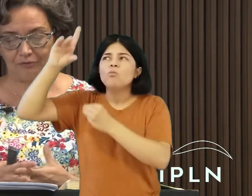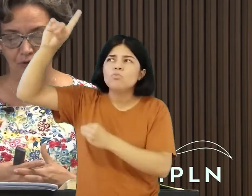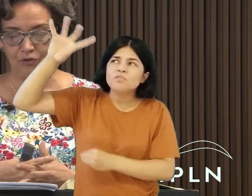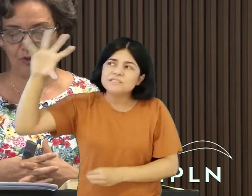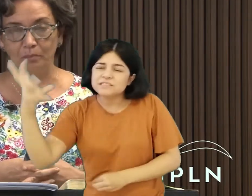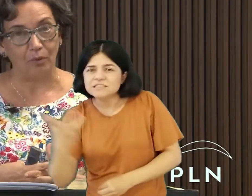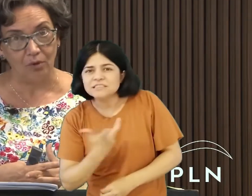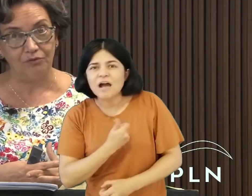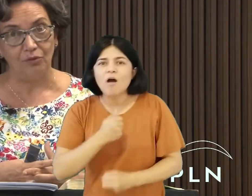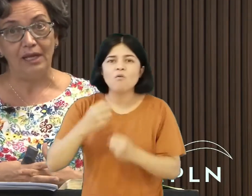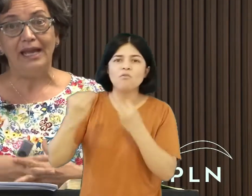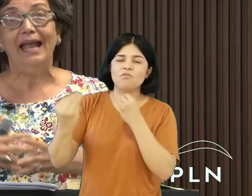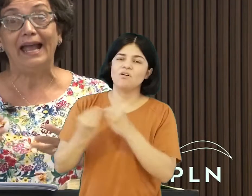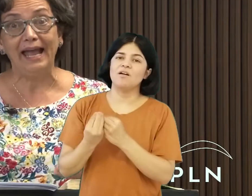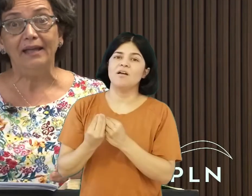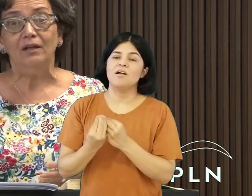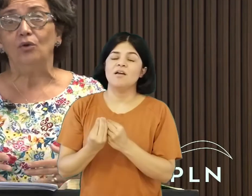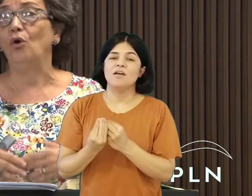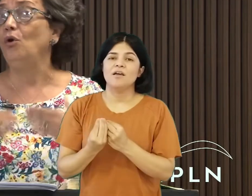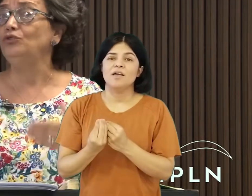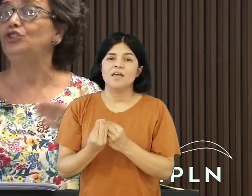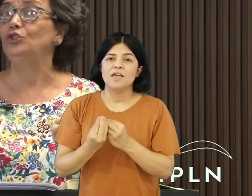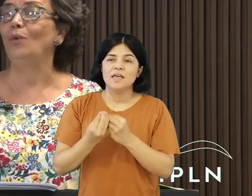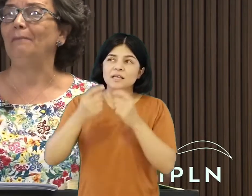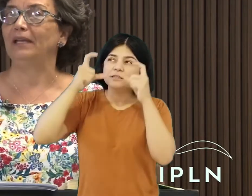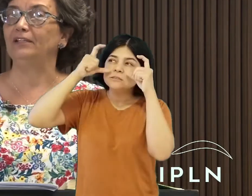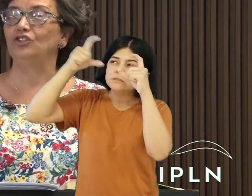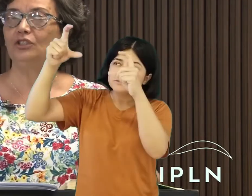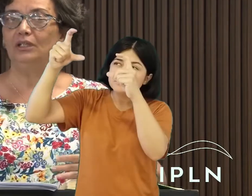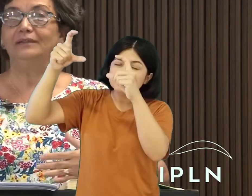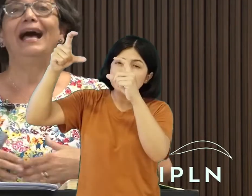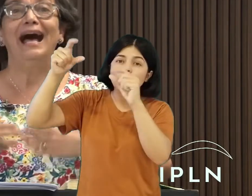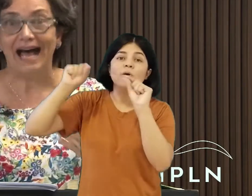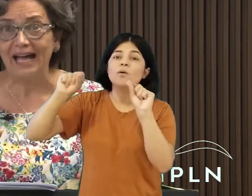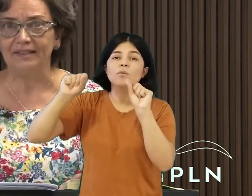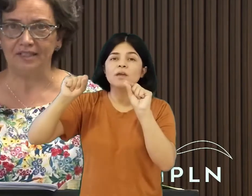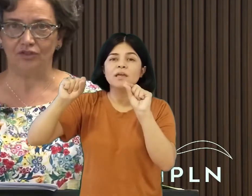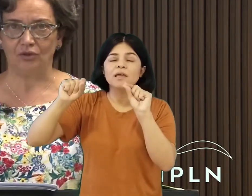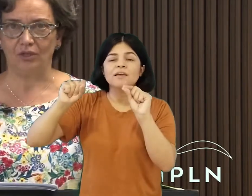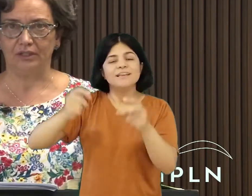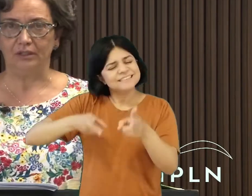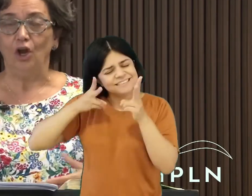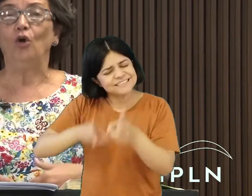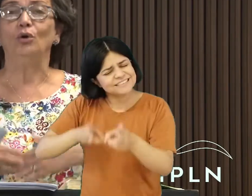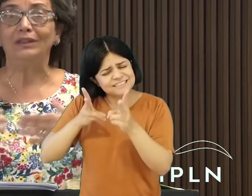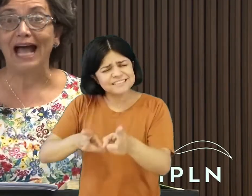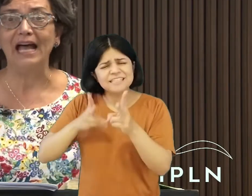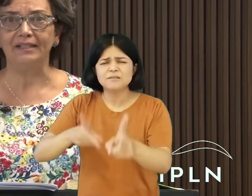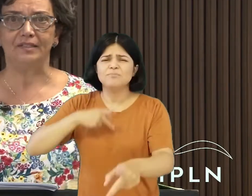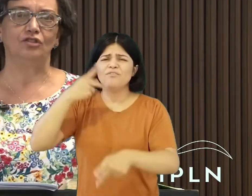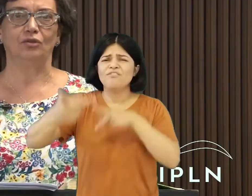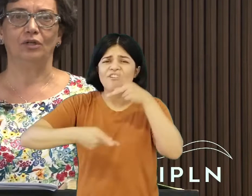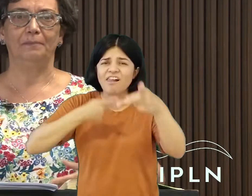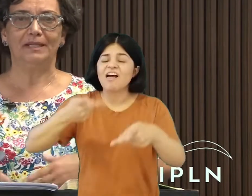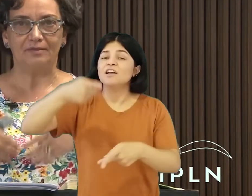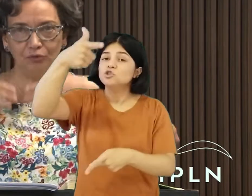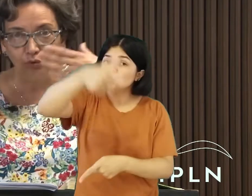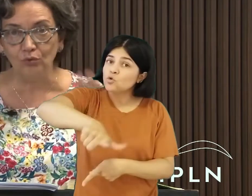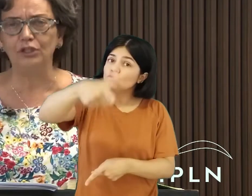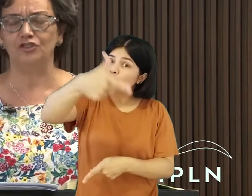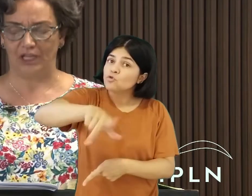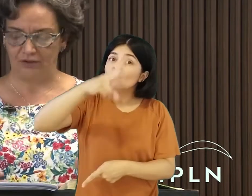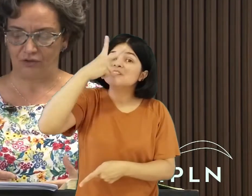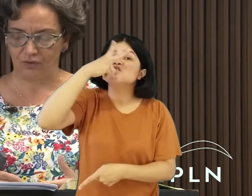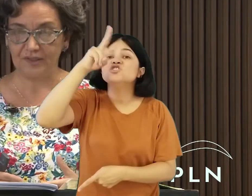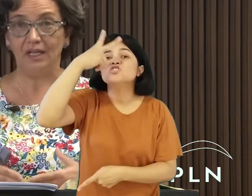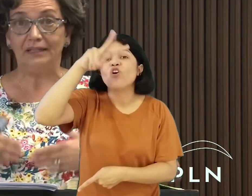em favor do seu povo, é continuamente narrar essa história, contar essa história para as